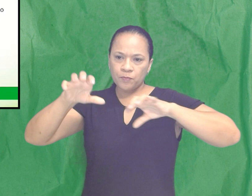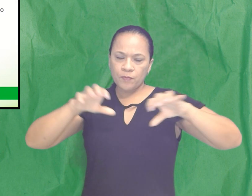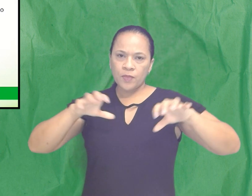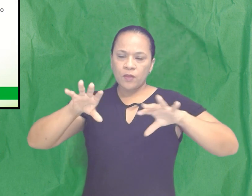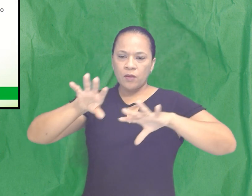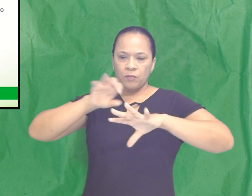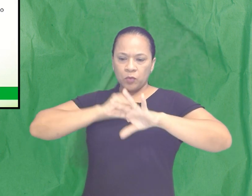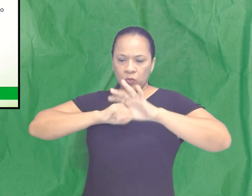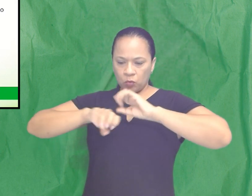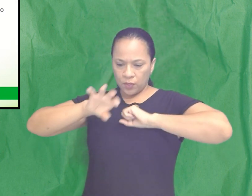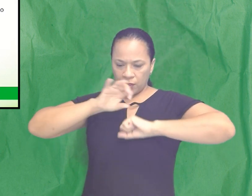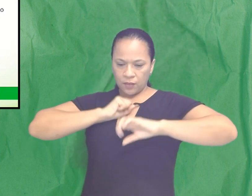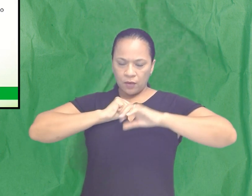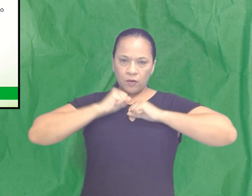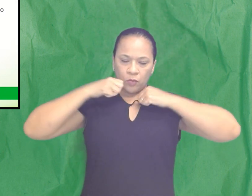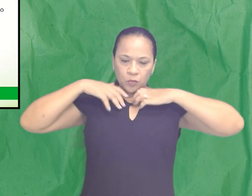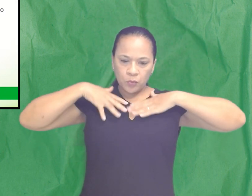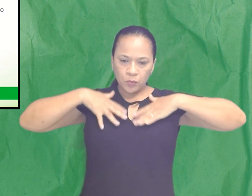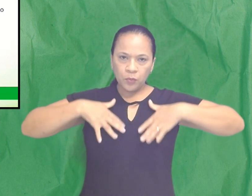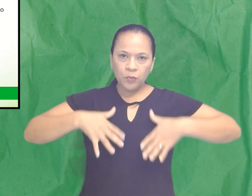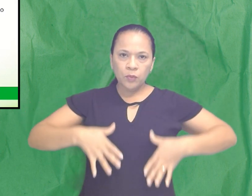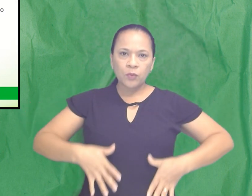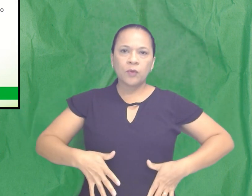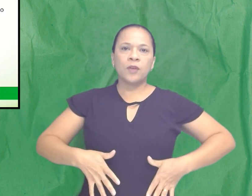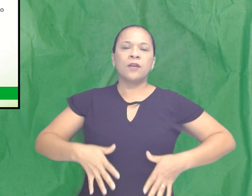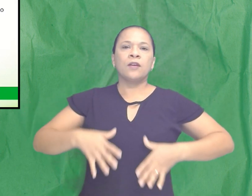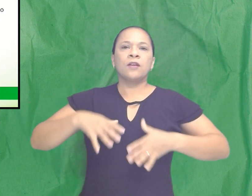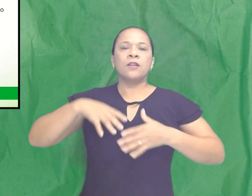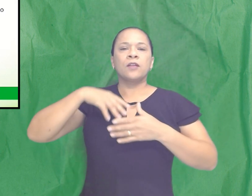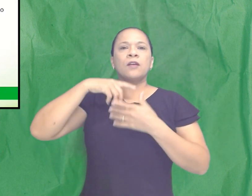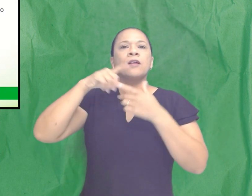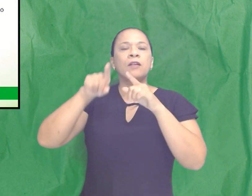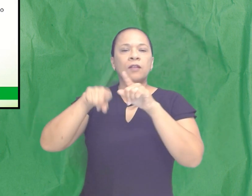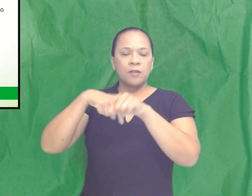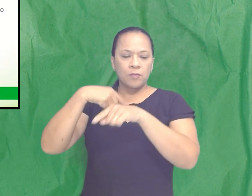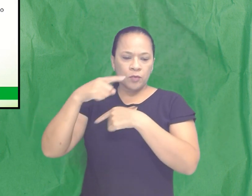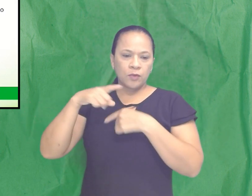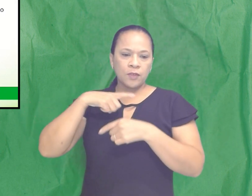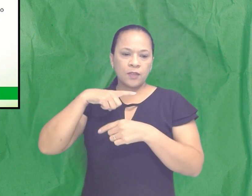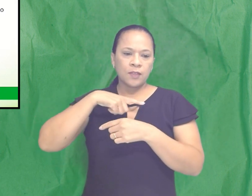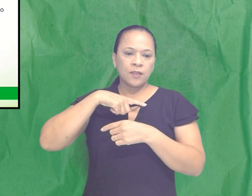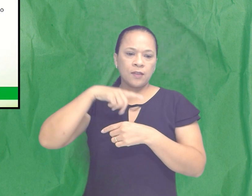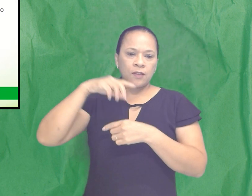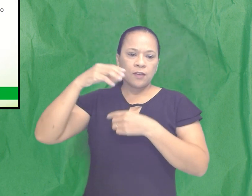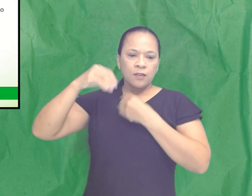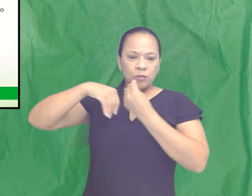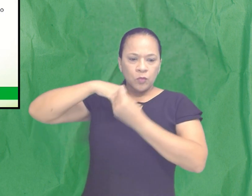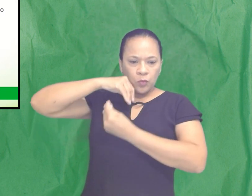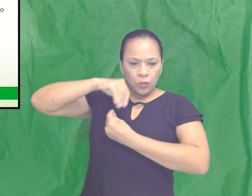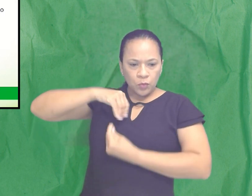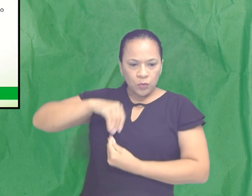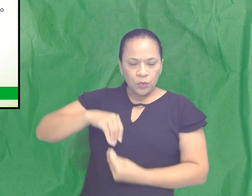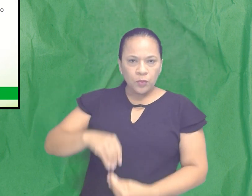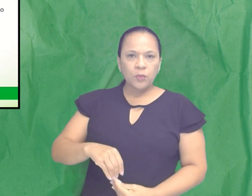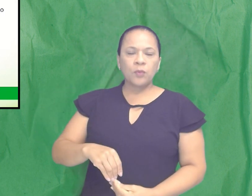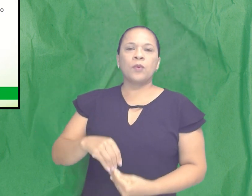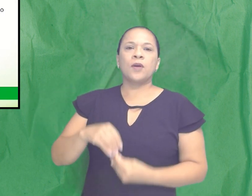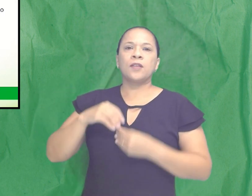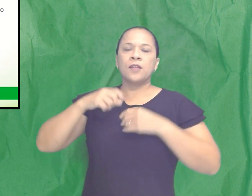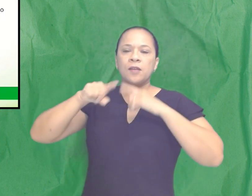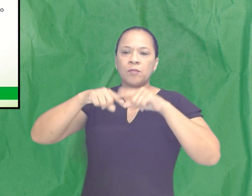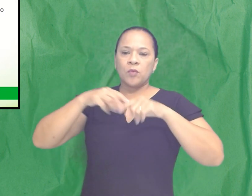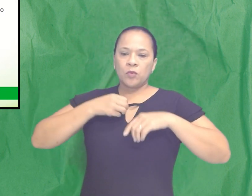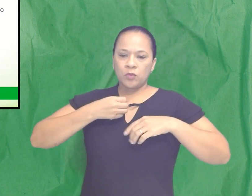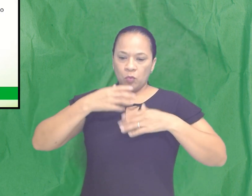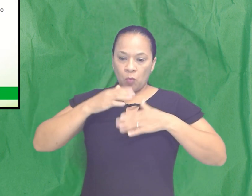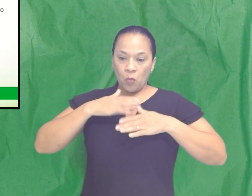absorção, distribuição, metabolização e excreção. O fármaco, então,